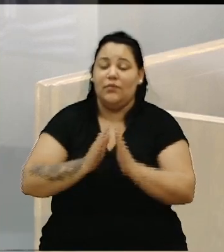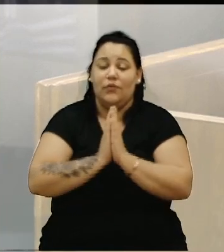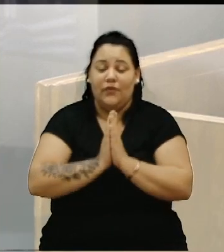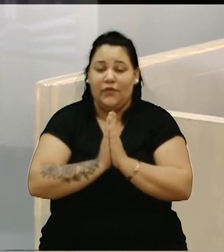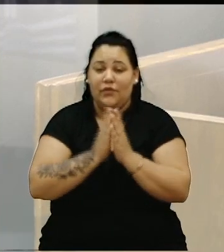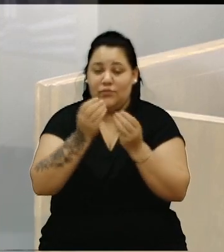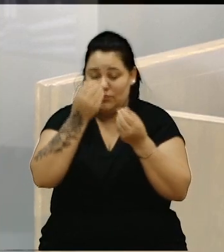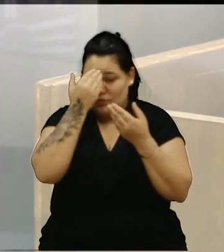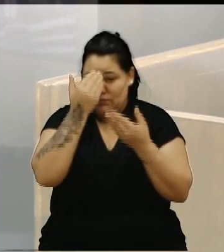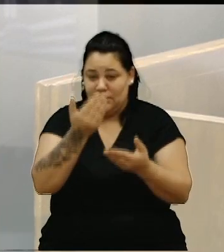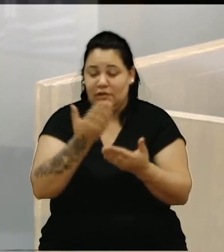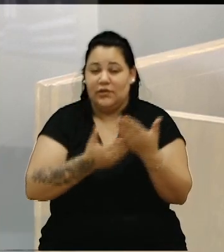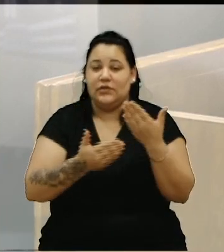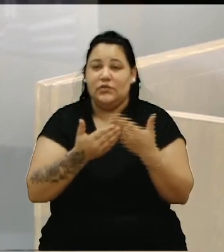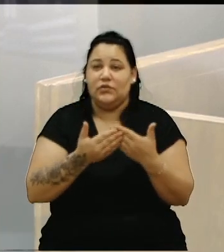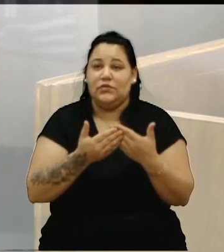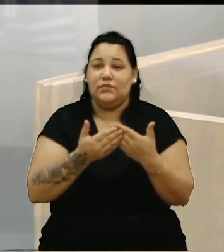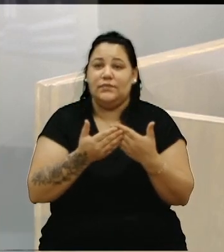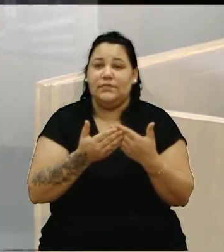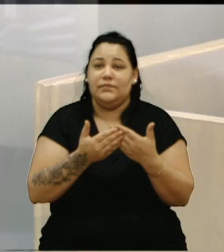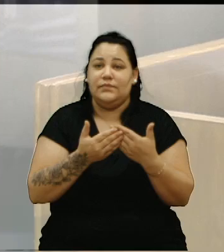Muito obrigada a todos.